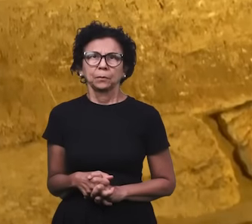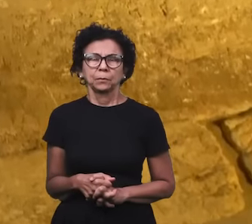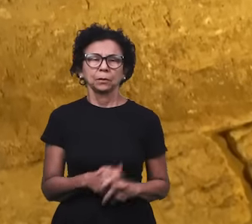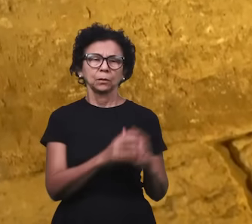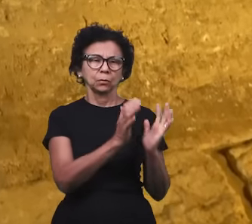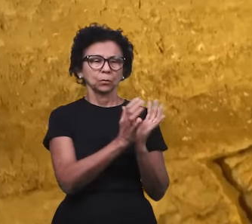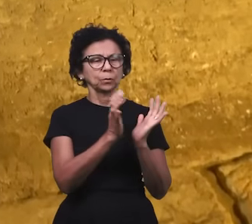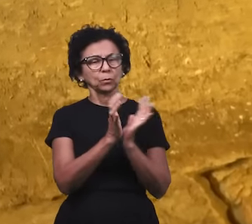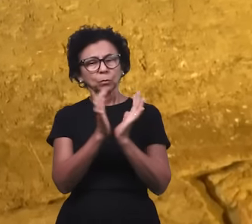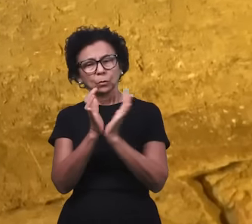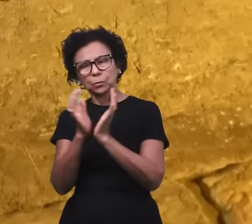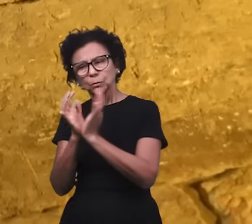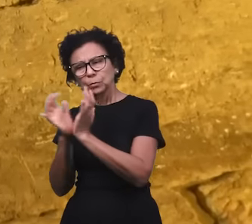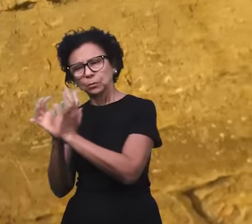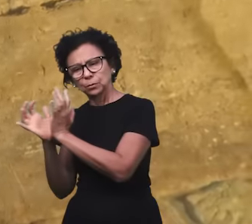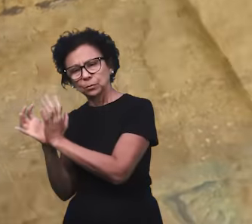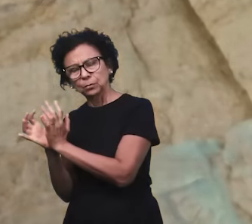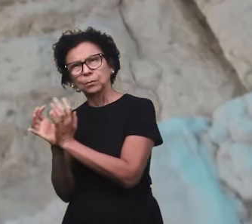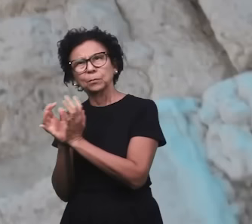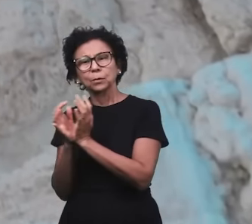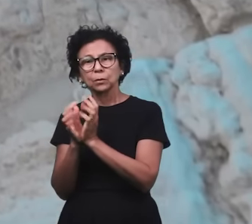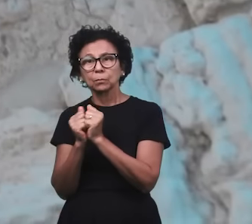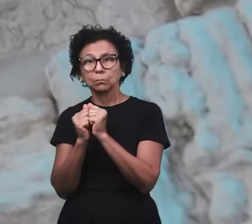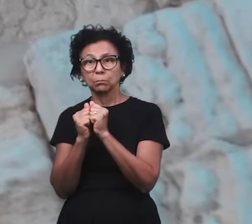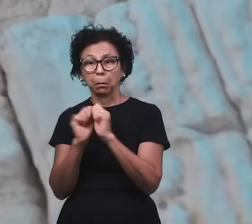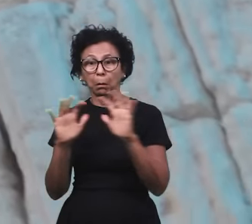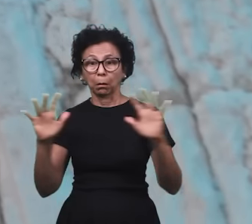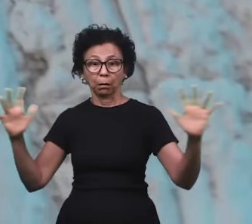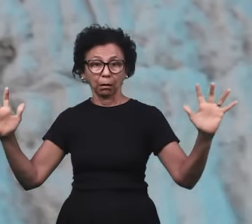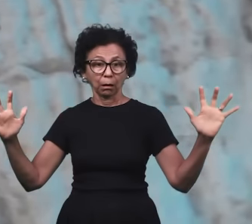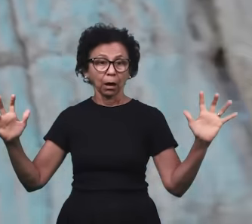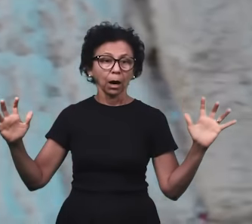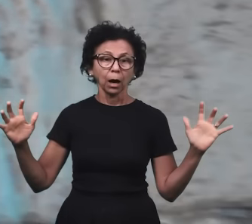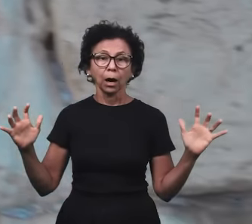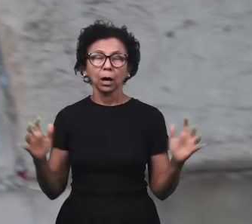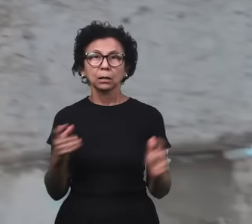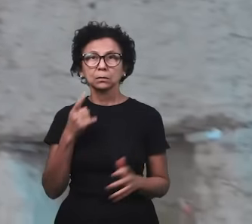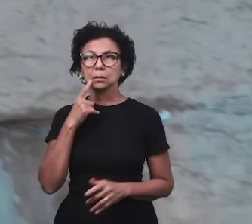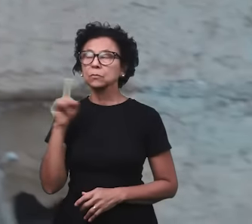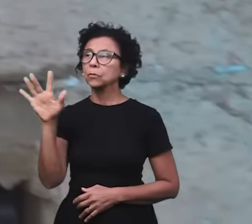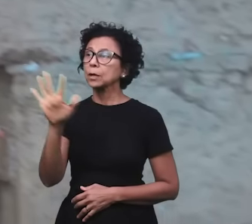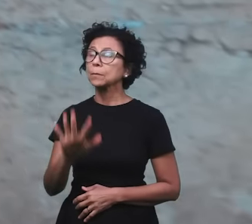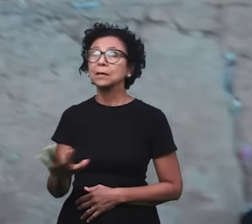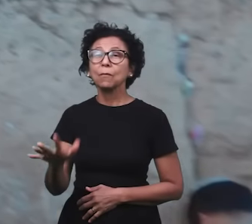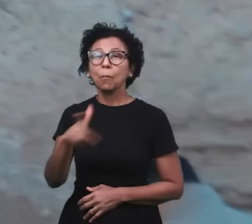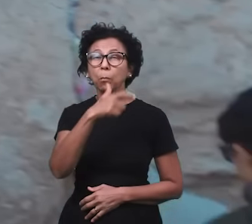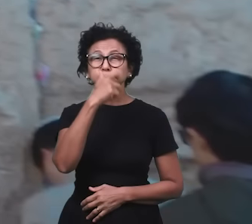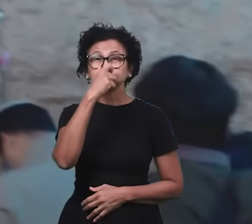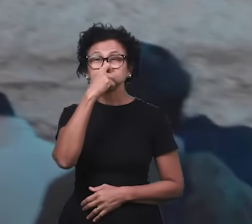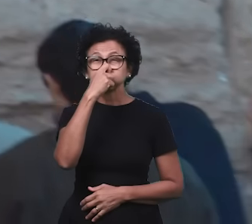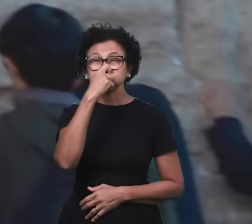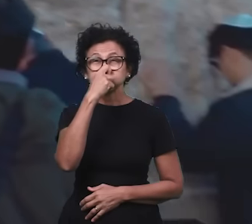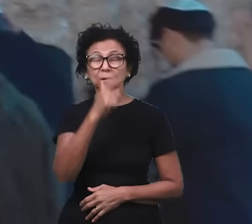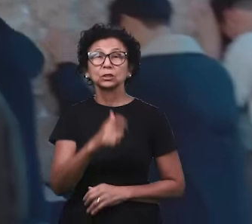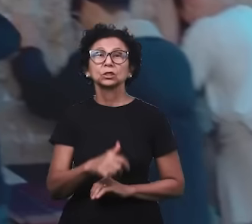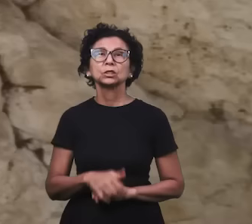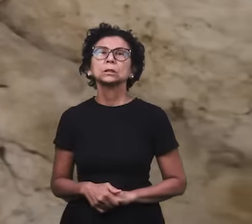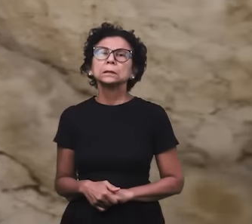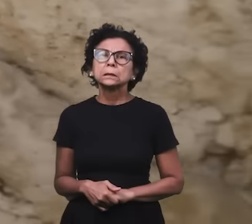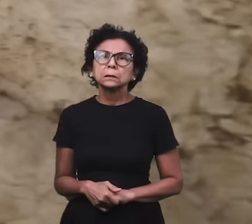outro grupinho ali, outro grupinho ali, outro grupinho ali, outro grupinho ali. Daqui a pouco aquilo encheu, vocês vão ver nas imagens aí,